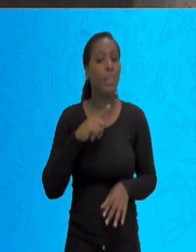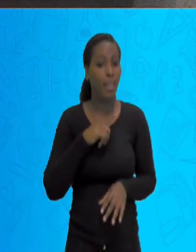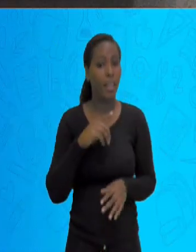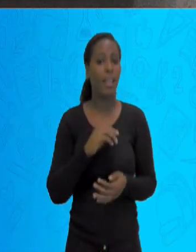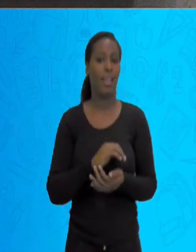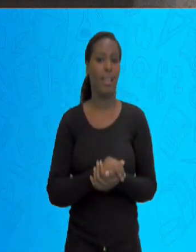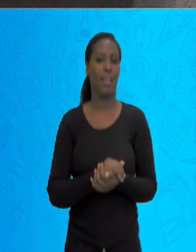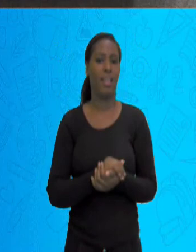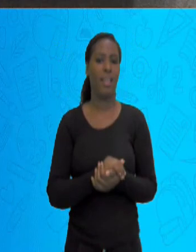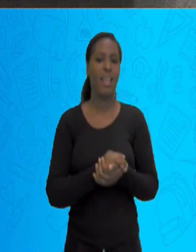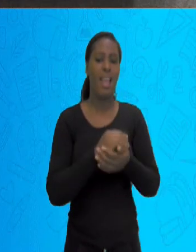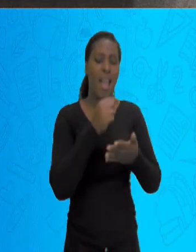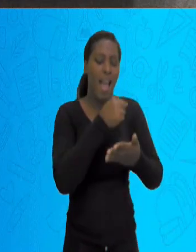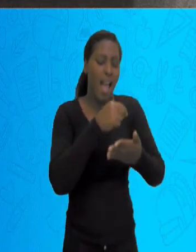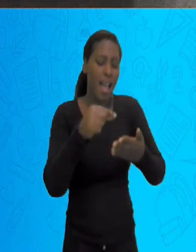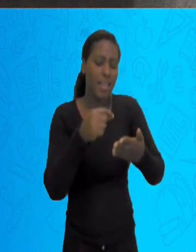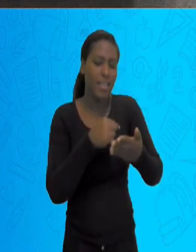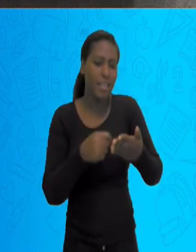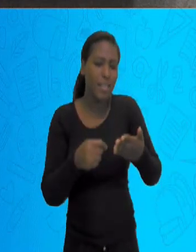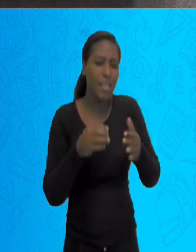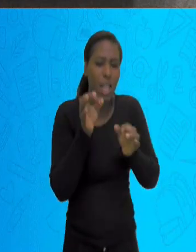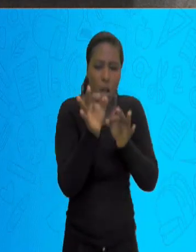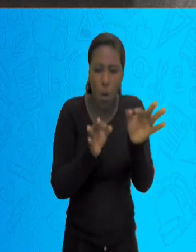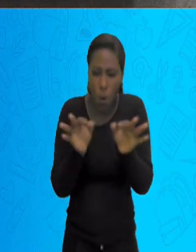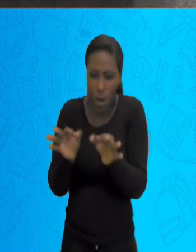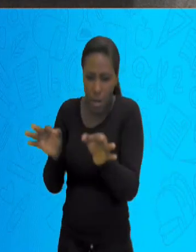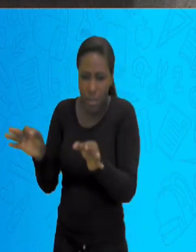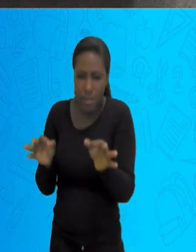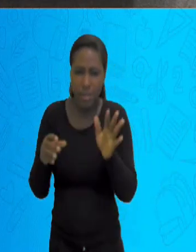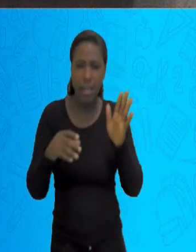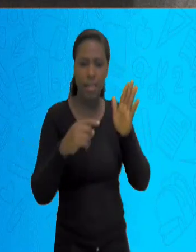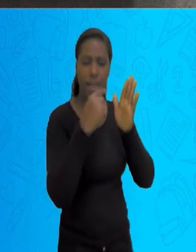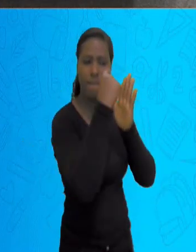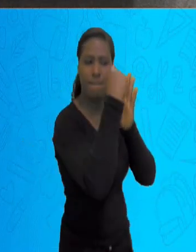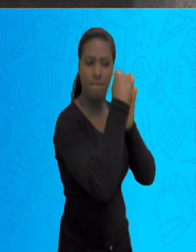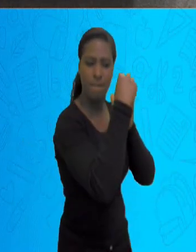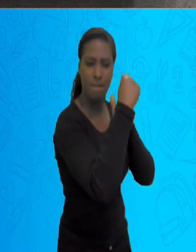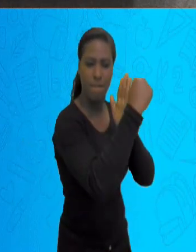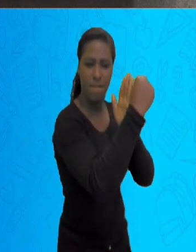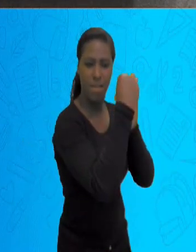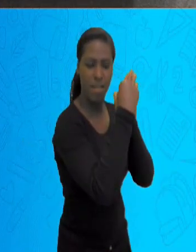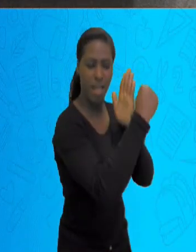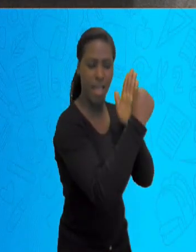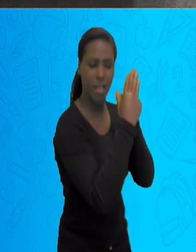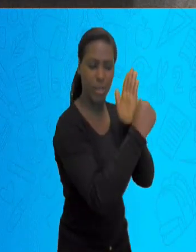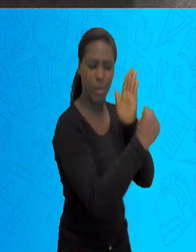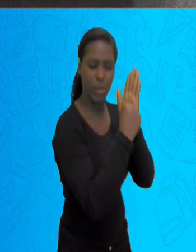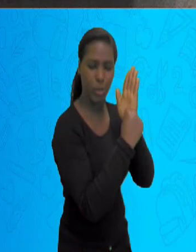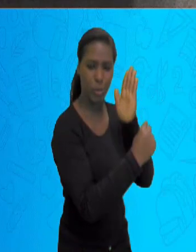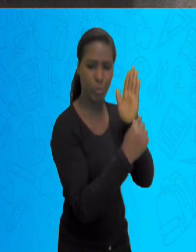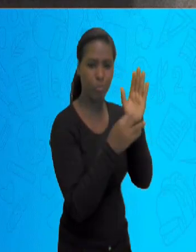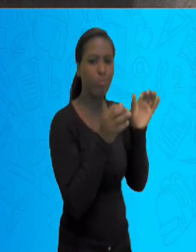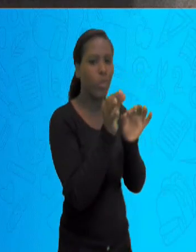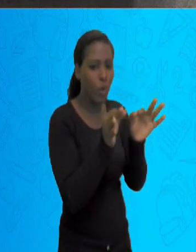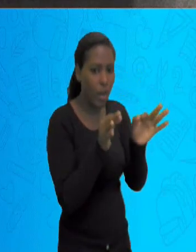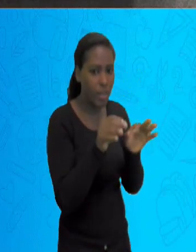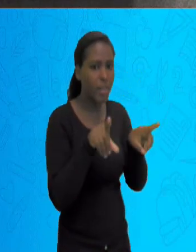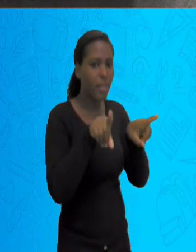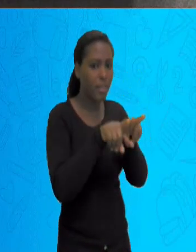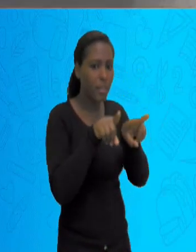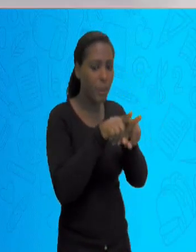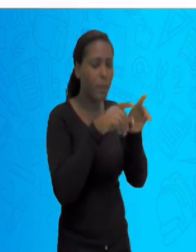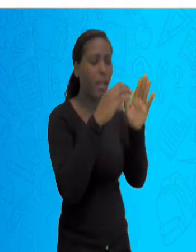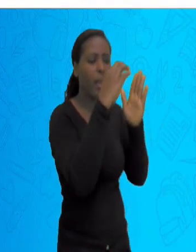em versos e organizado em estrofes. Sim, conseguimos perceber isto.